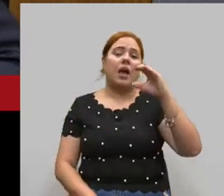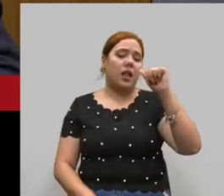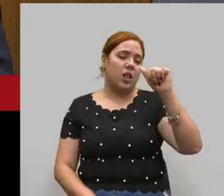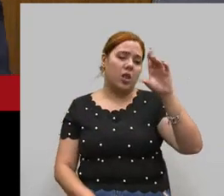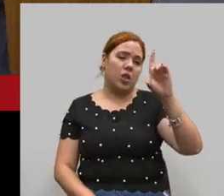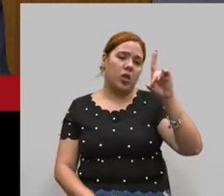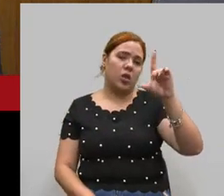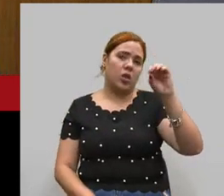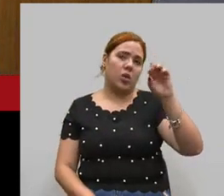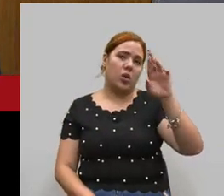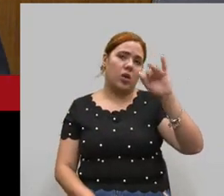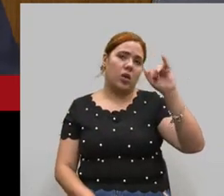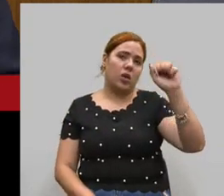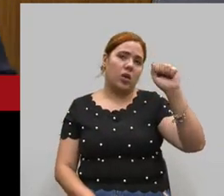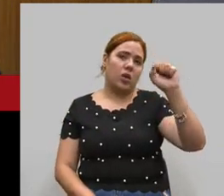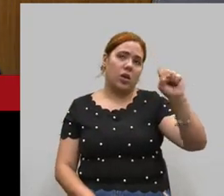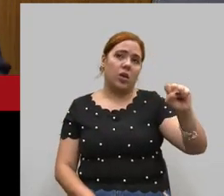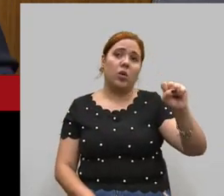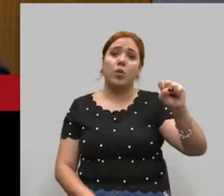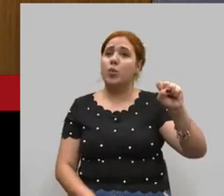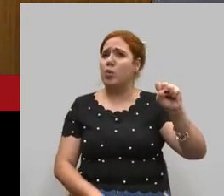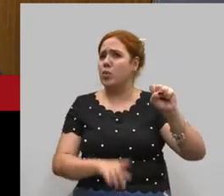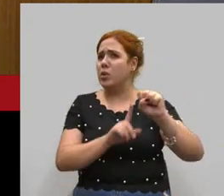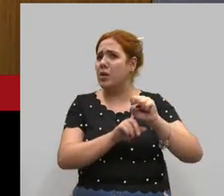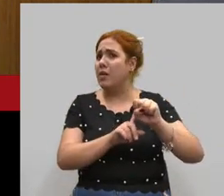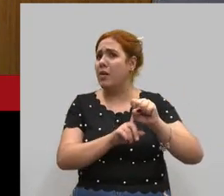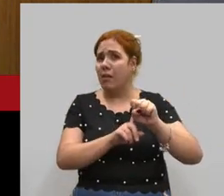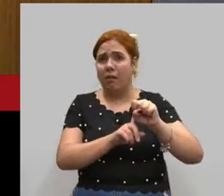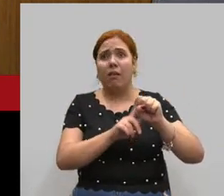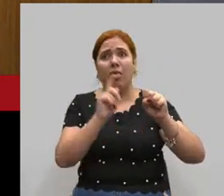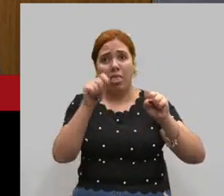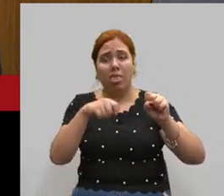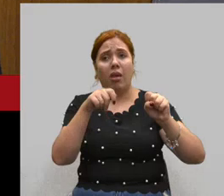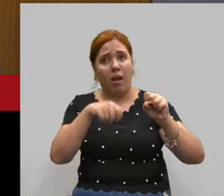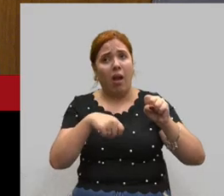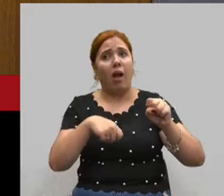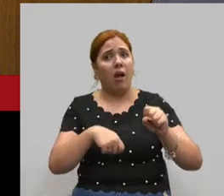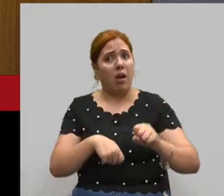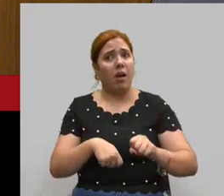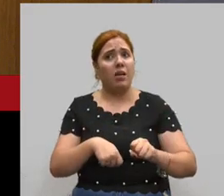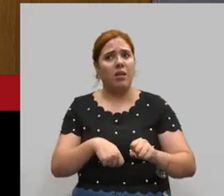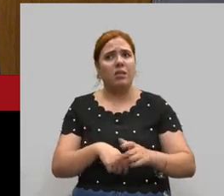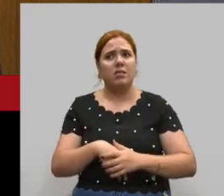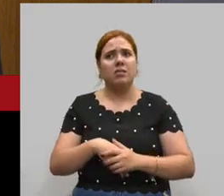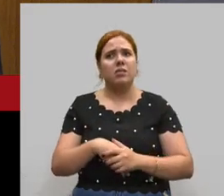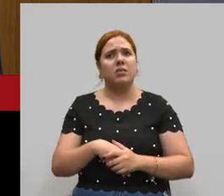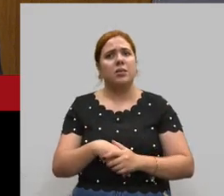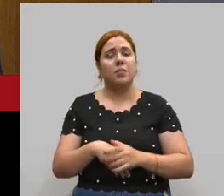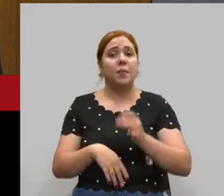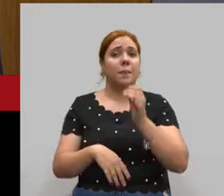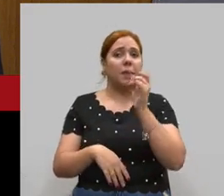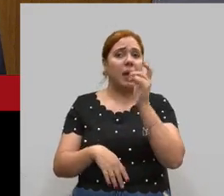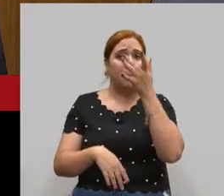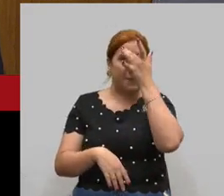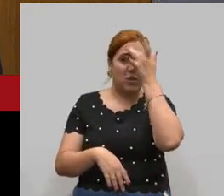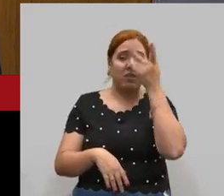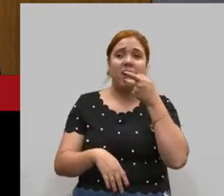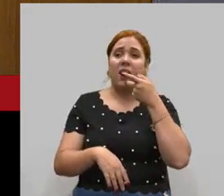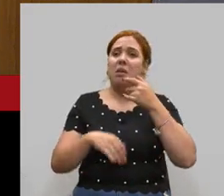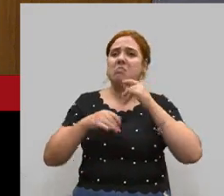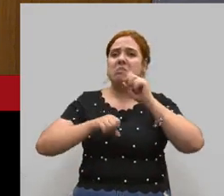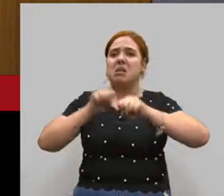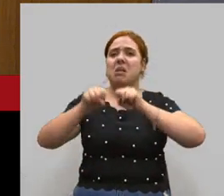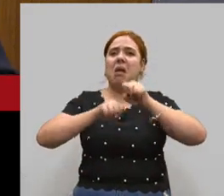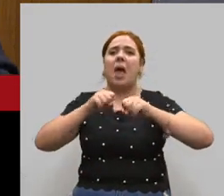pessoa ah bike elétrica é uma coisa de preguiçosa a pessoa não faz força mas é mentira vou dar um exemplo para vocês aqui em uma hora de